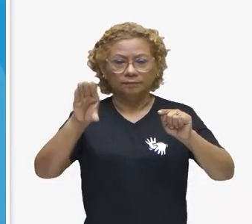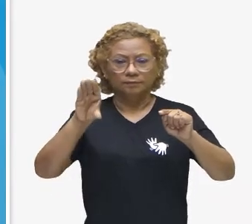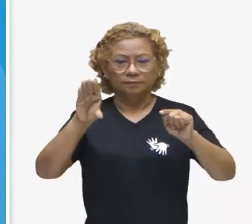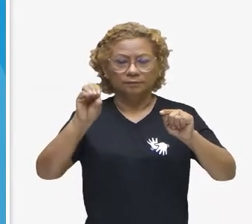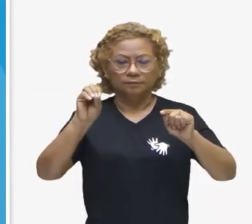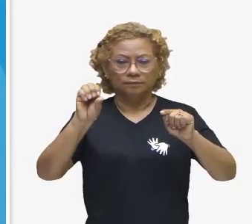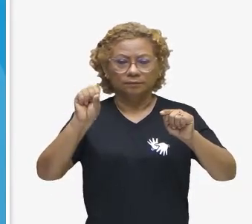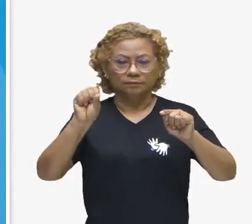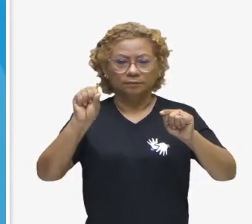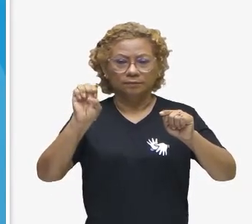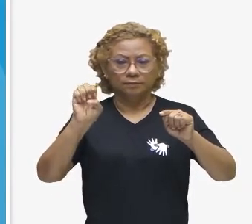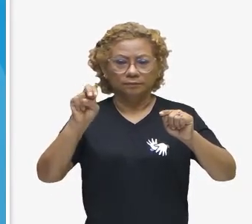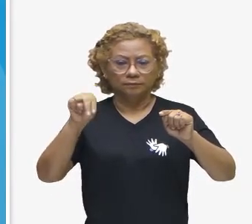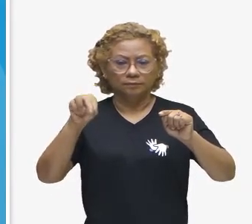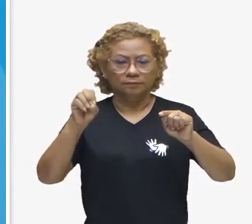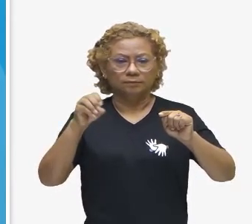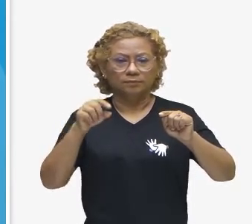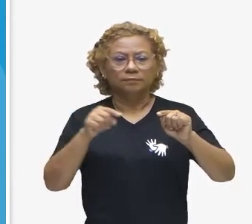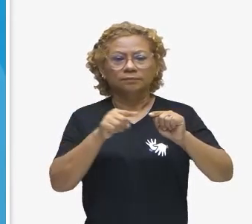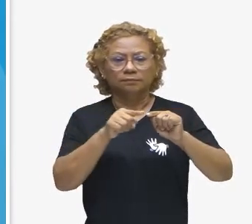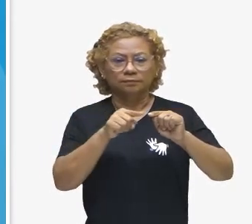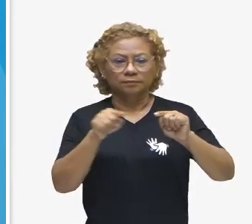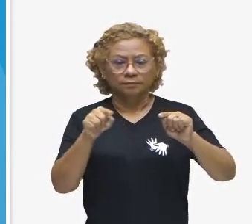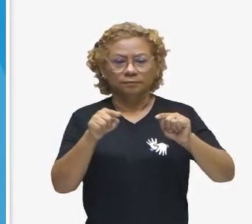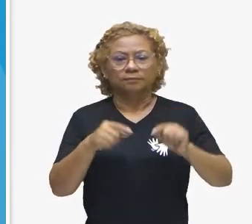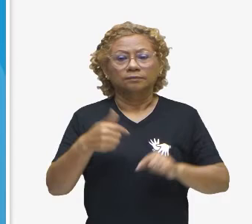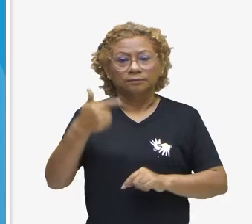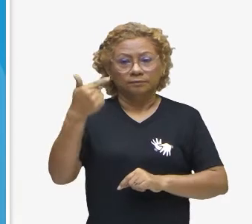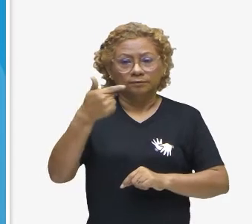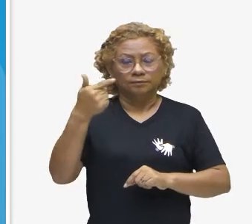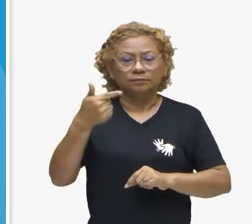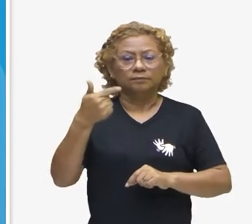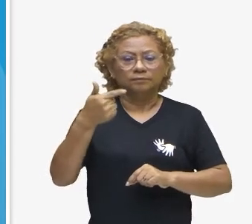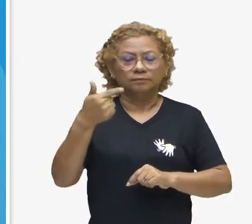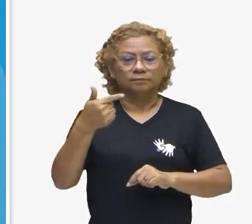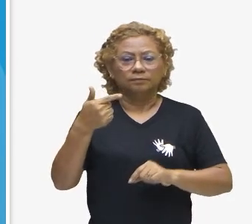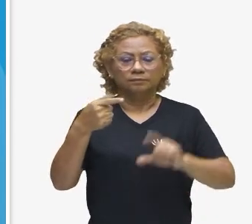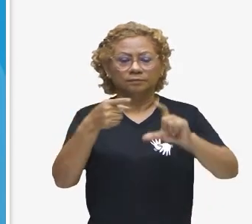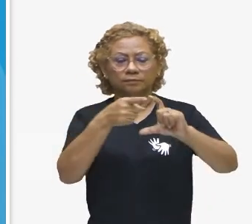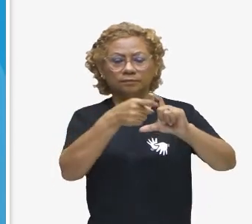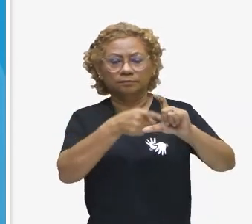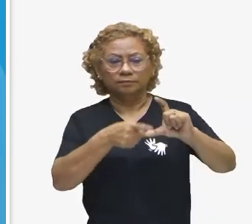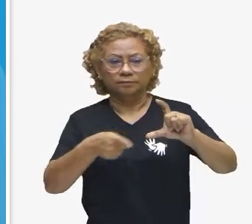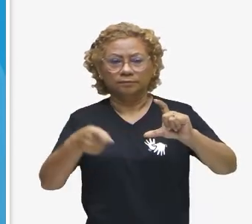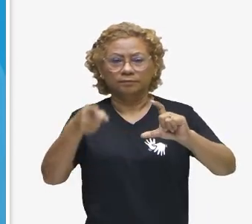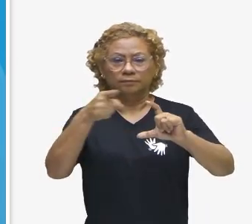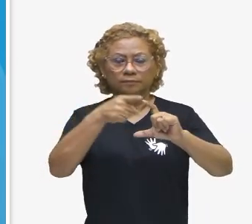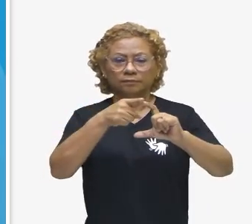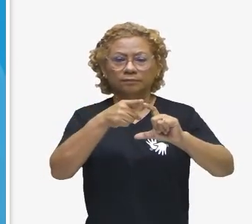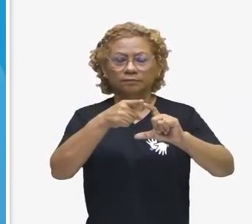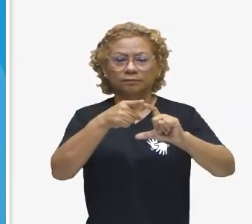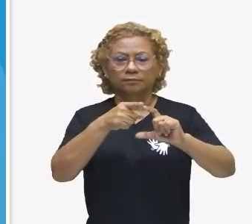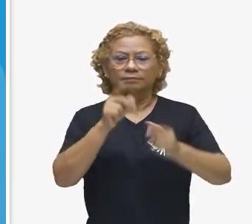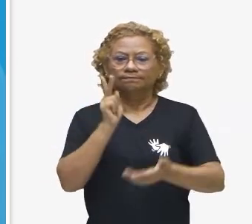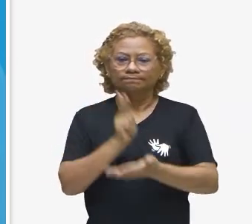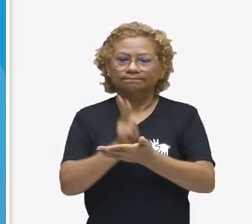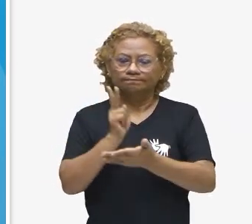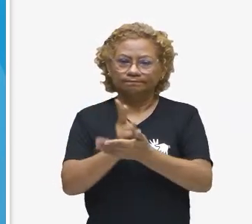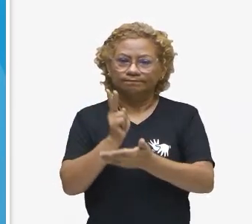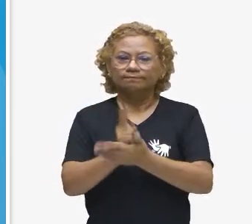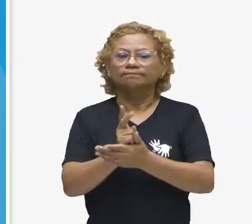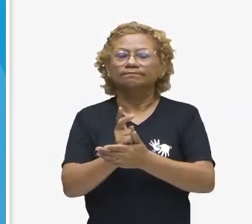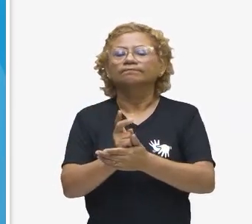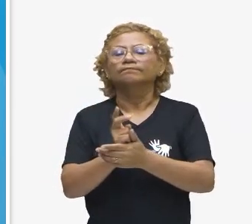Aqui no segundo desenho do ciclo, o que a gente fez? A gente continua girando aqui no sentido